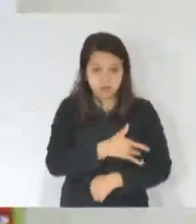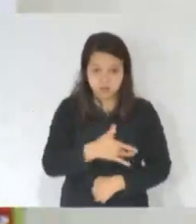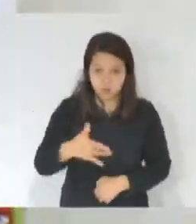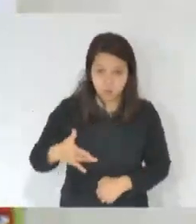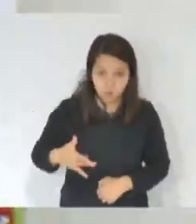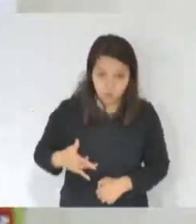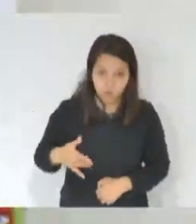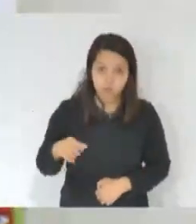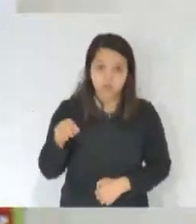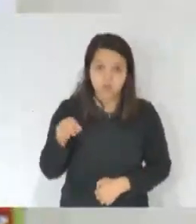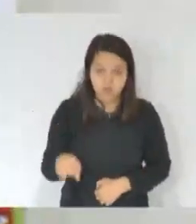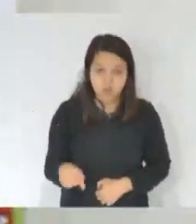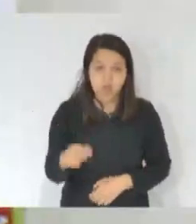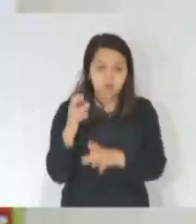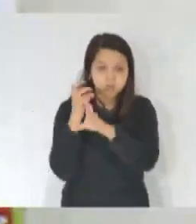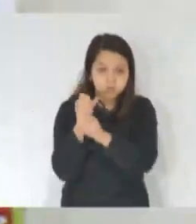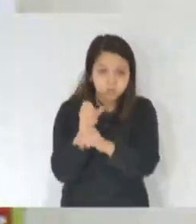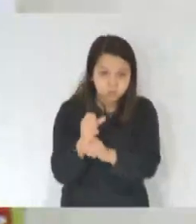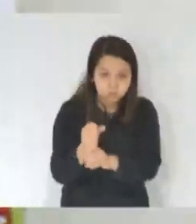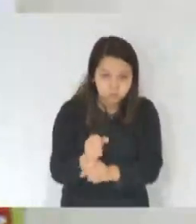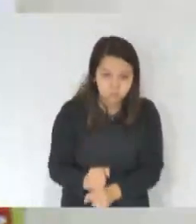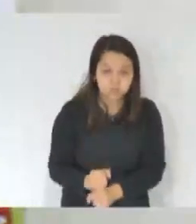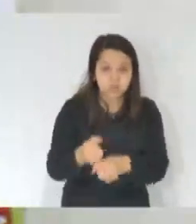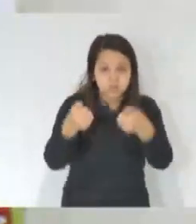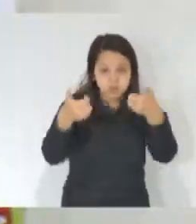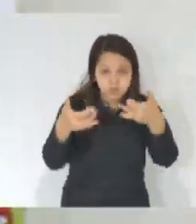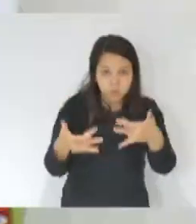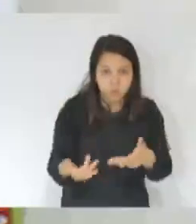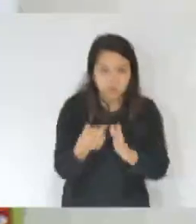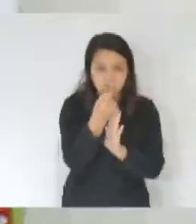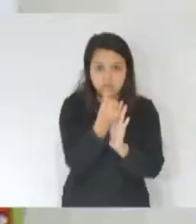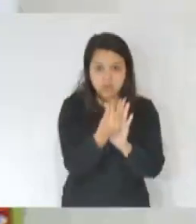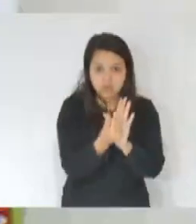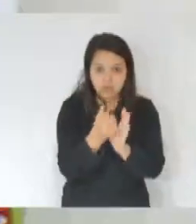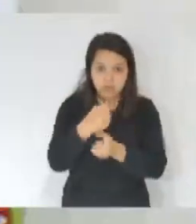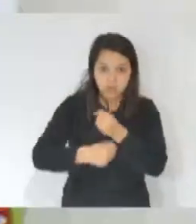uma prestação de contas do orçamento de